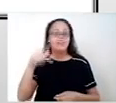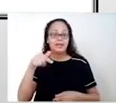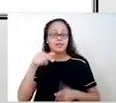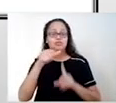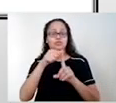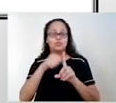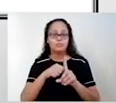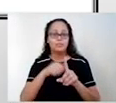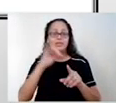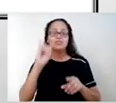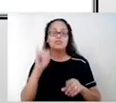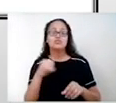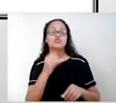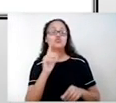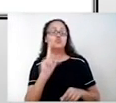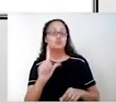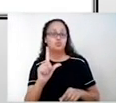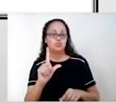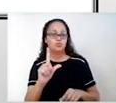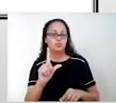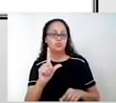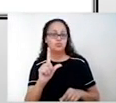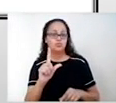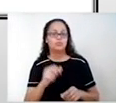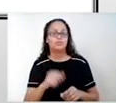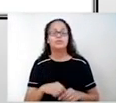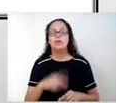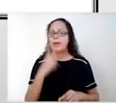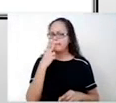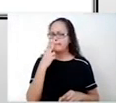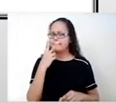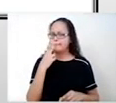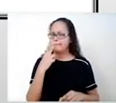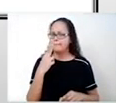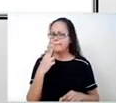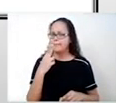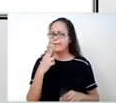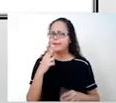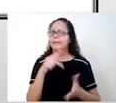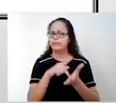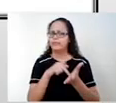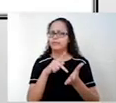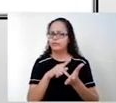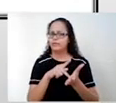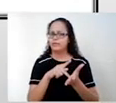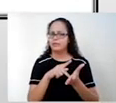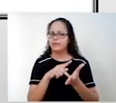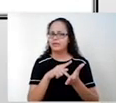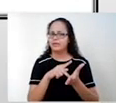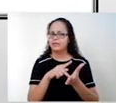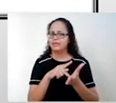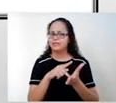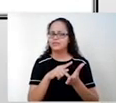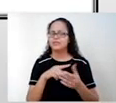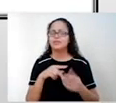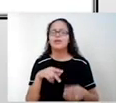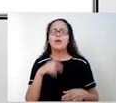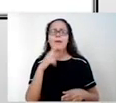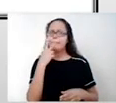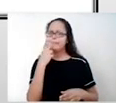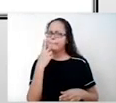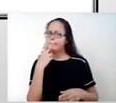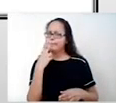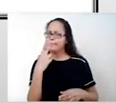de julho, coloca a data, né, o dia da semana, parece até ser bem real. Então, quando a gente está lendo, parece até que vai